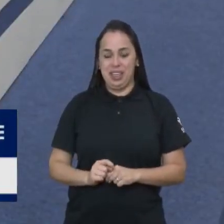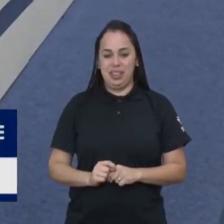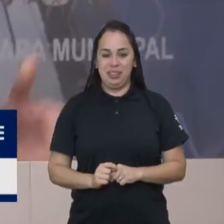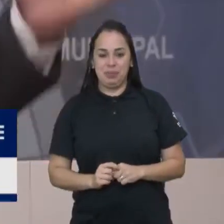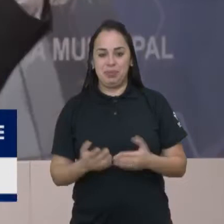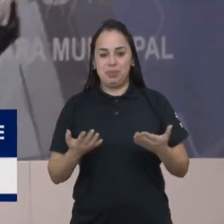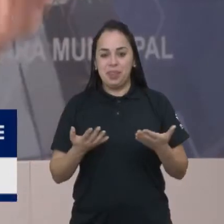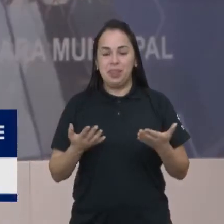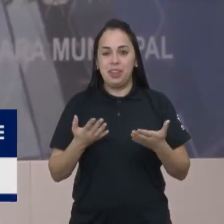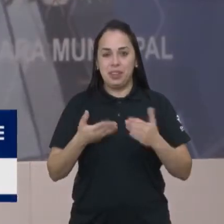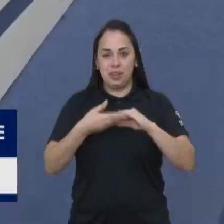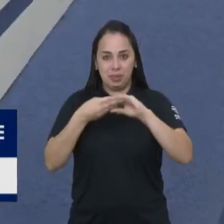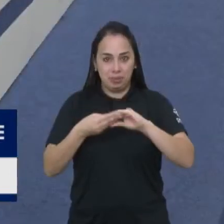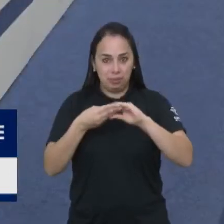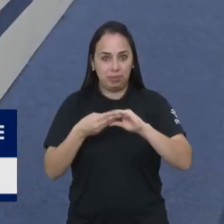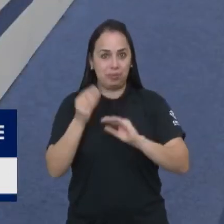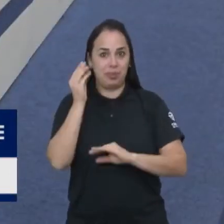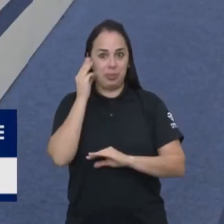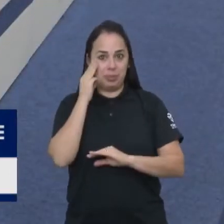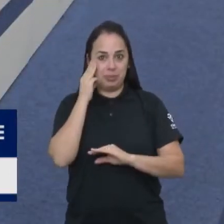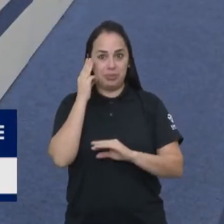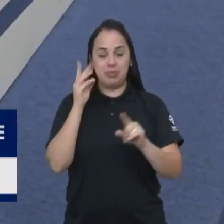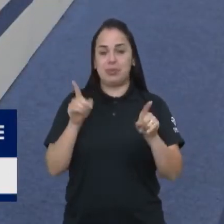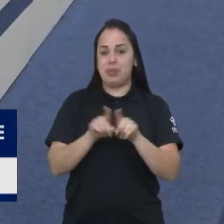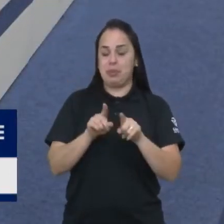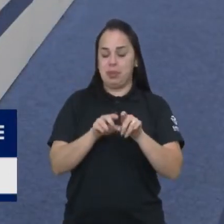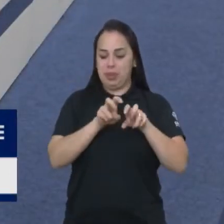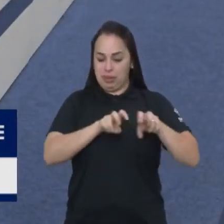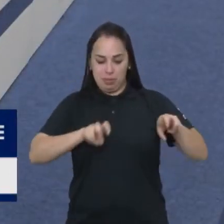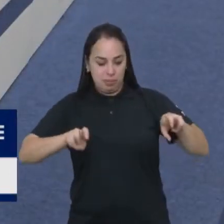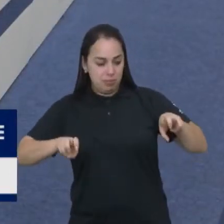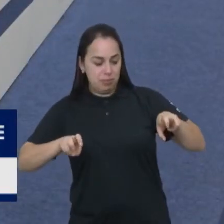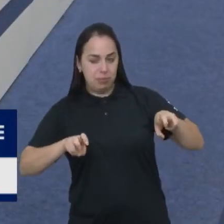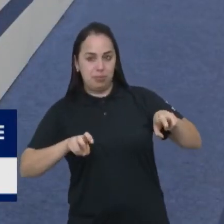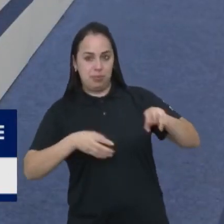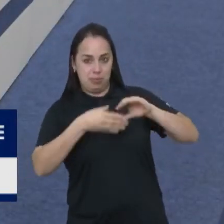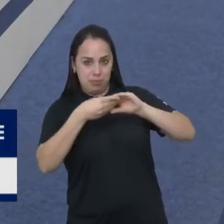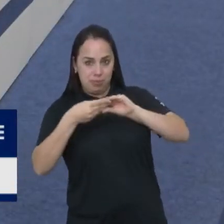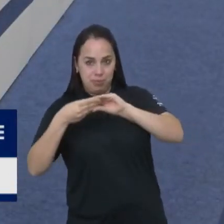Mas eu quero cumprimentar, Marcão, a todos os integrantes da mesa, em seu nome. Né?